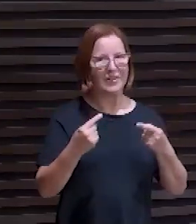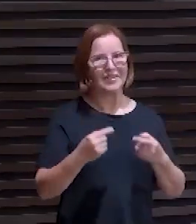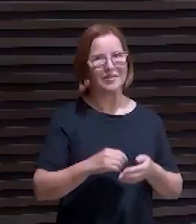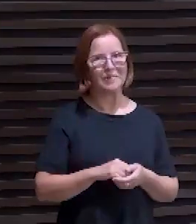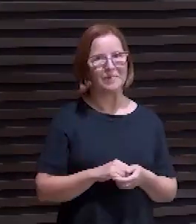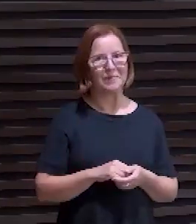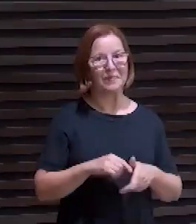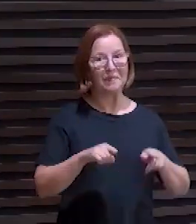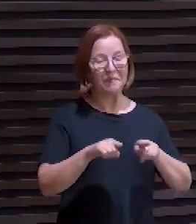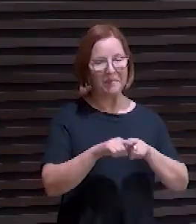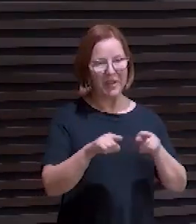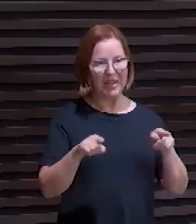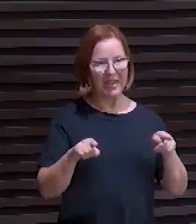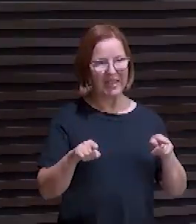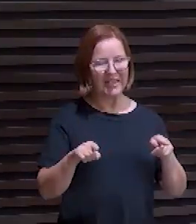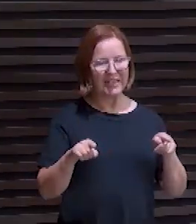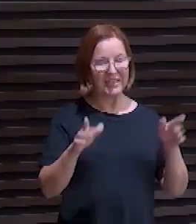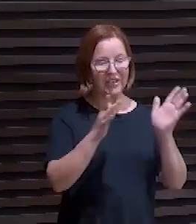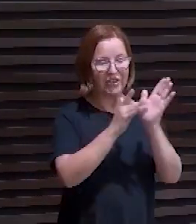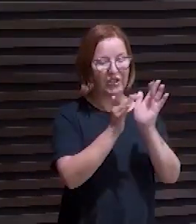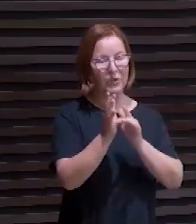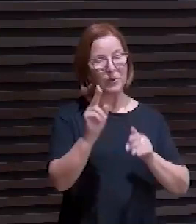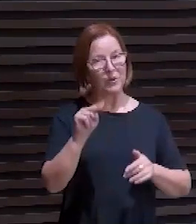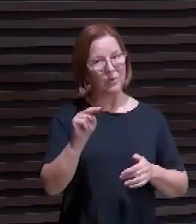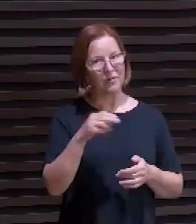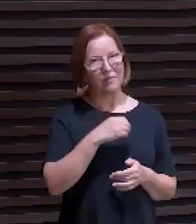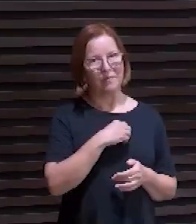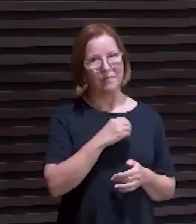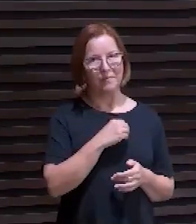Mas a impecabilidade de Jesus,